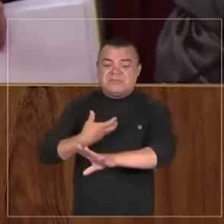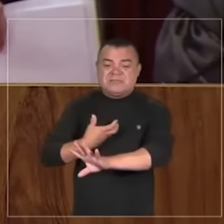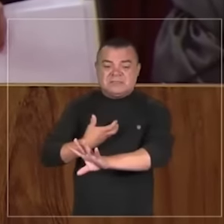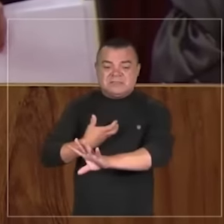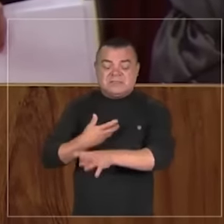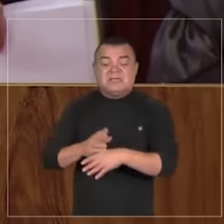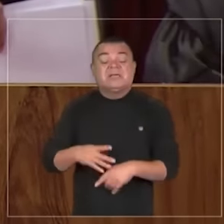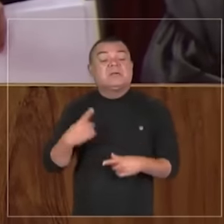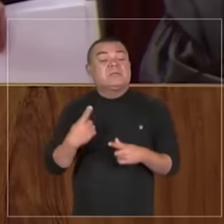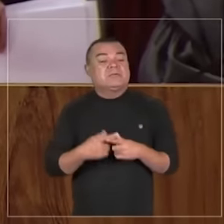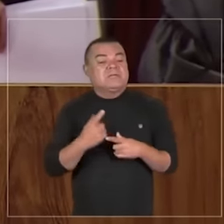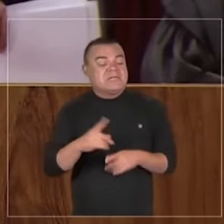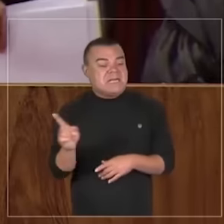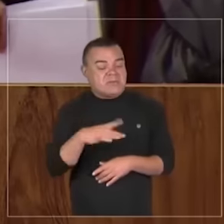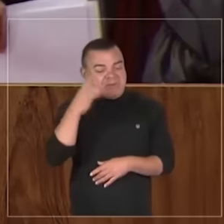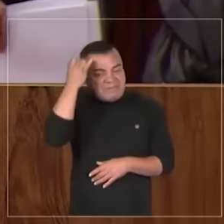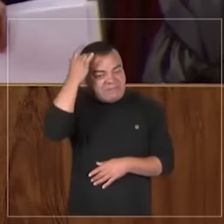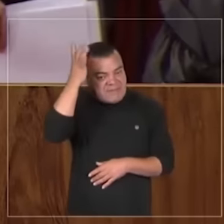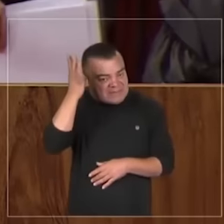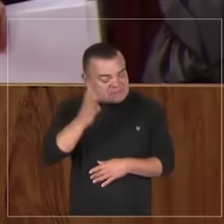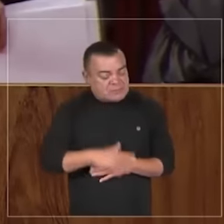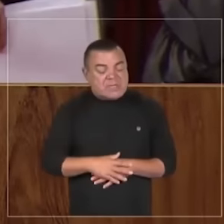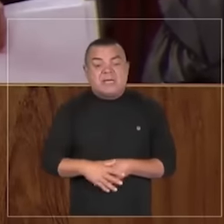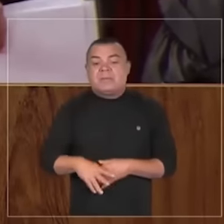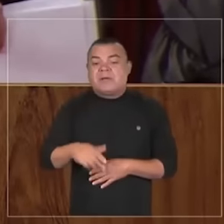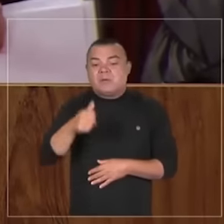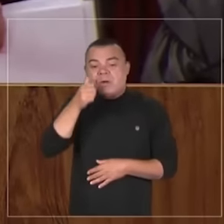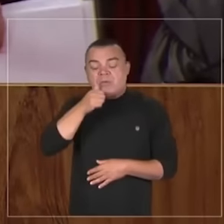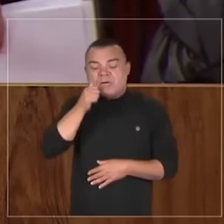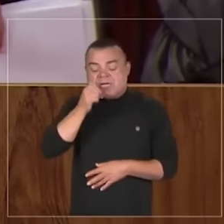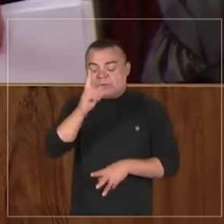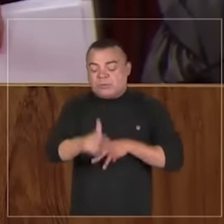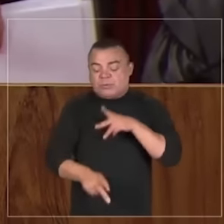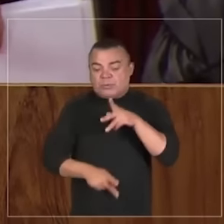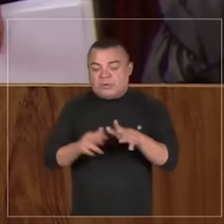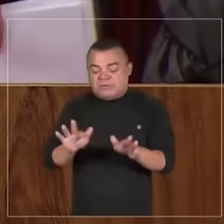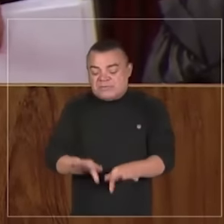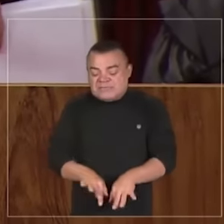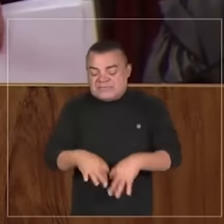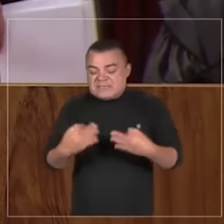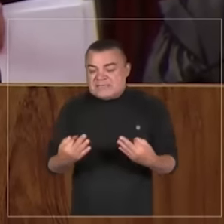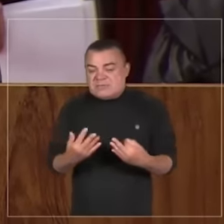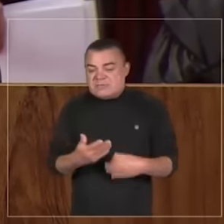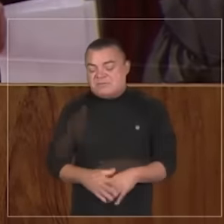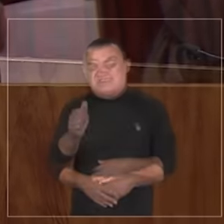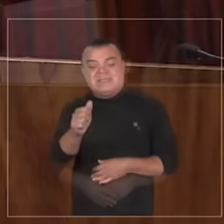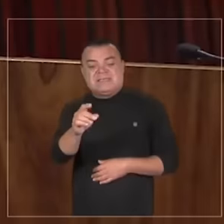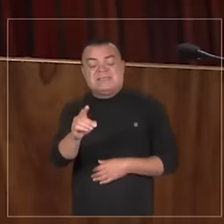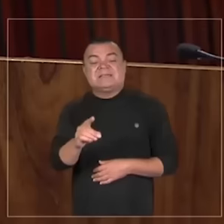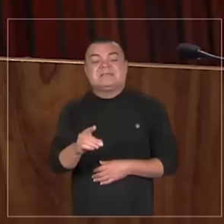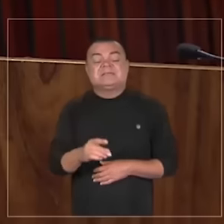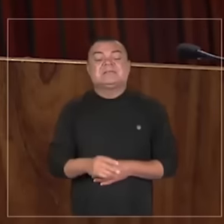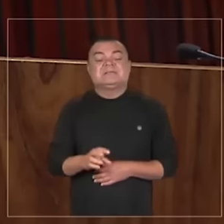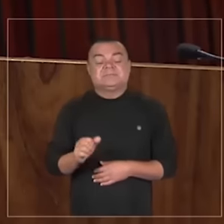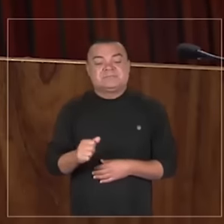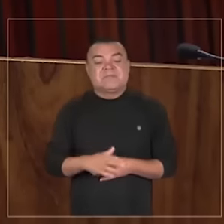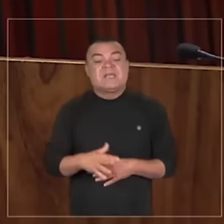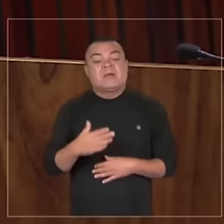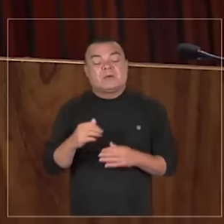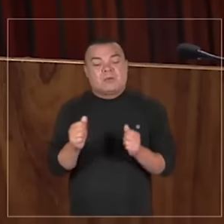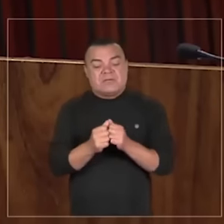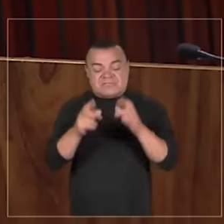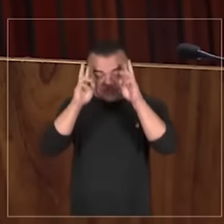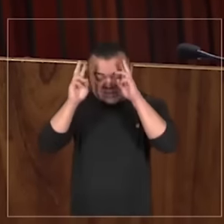não é fácil para uma mulher do povo simples se candidatar e ter 9 votos numa cidade dessa. Eu entendo quando